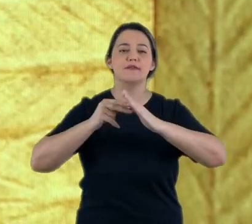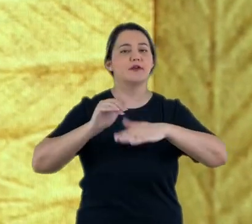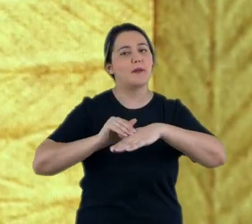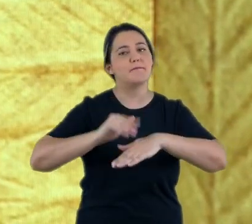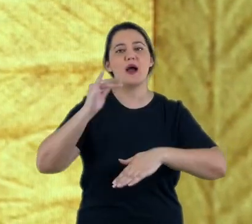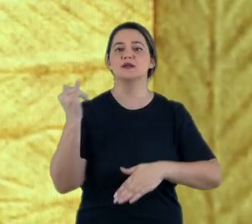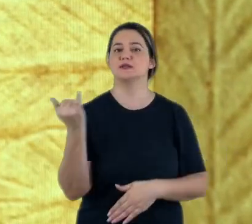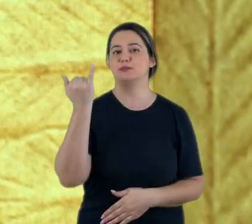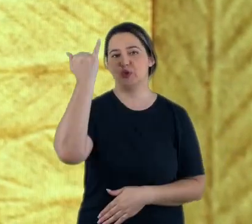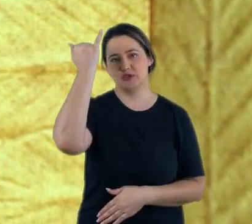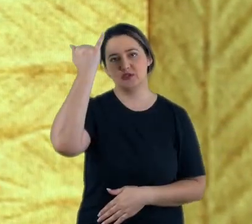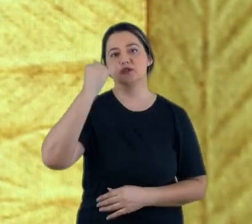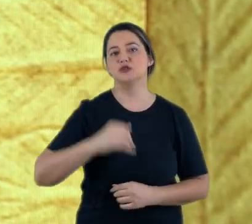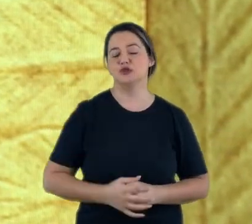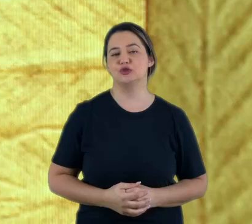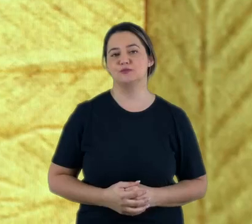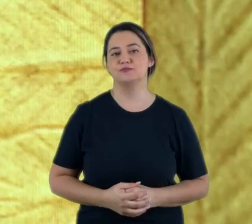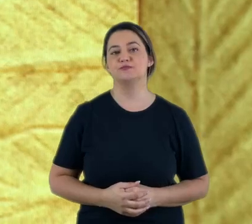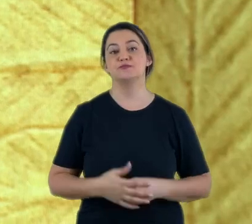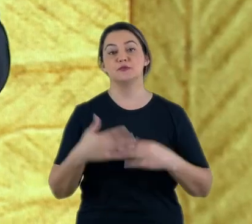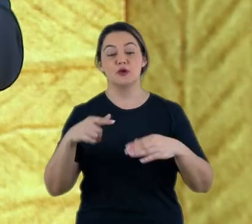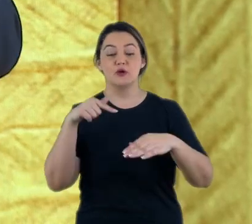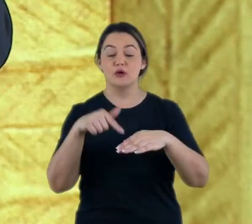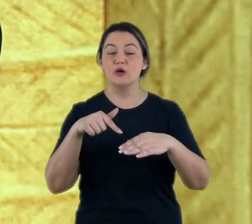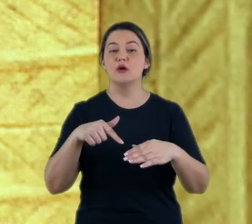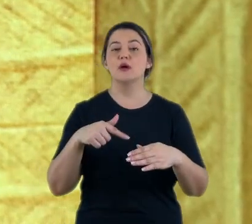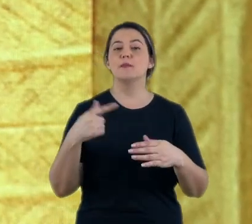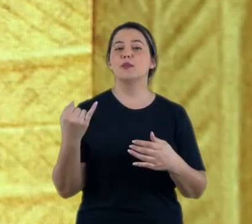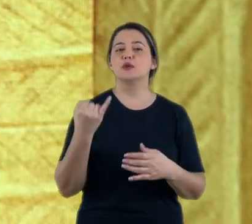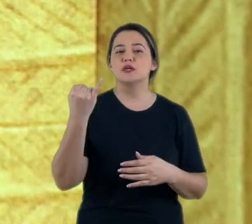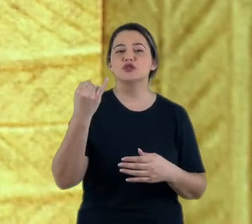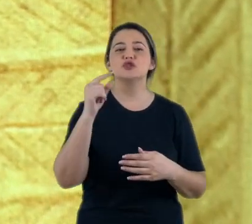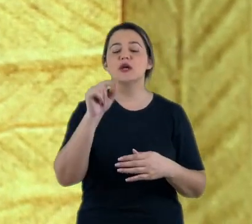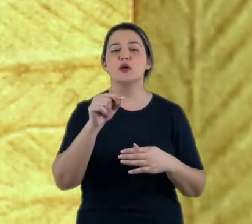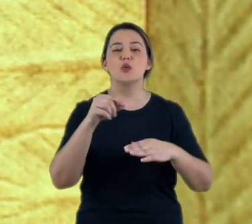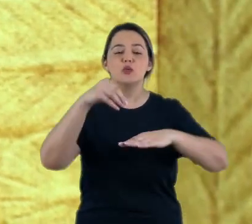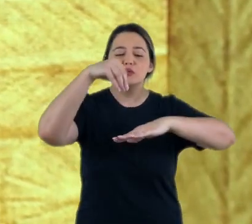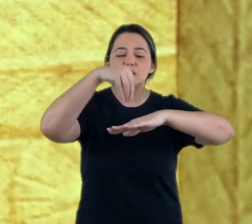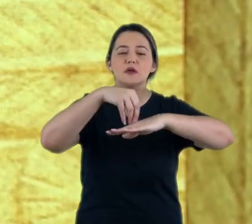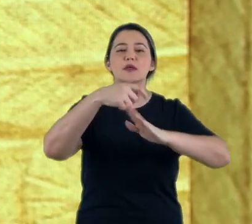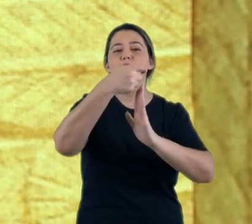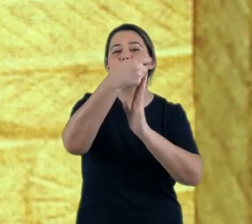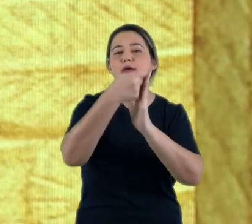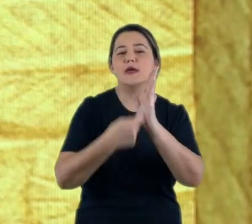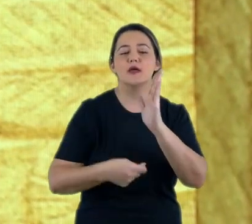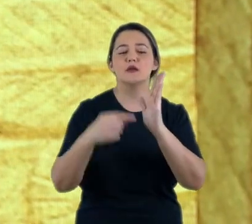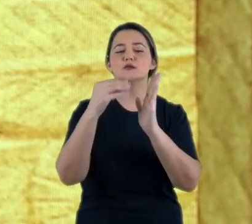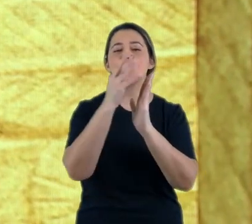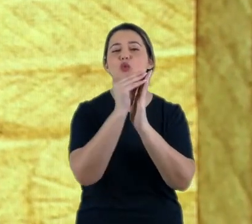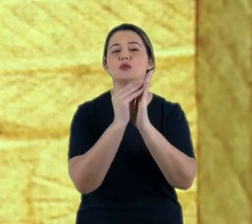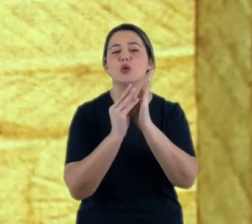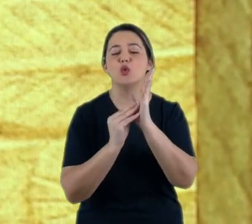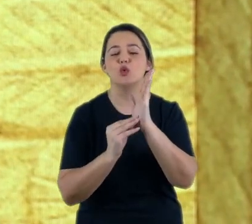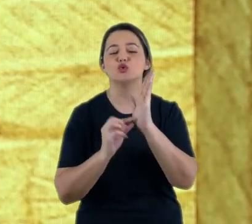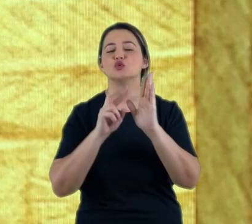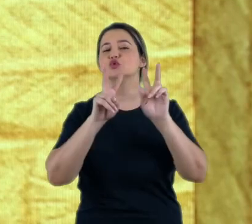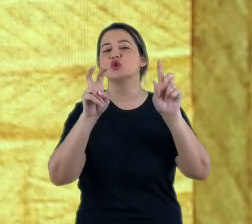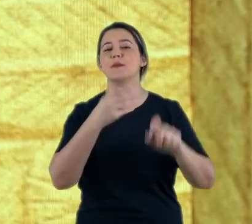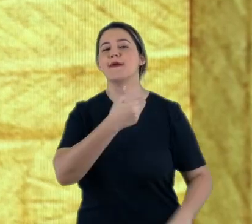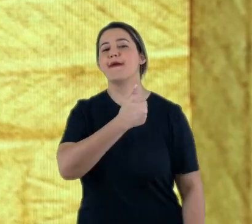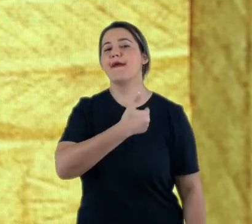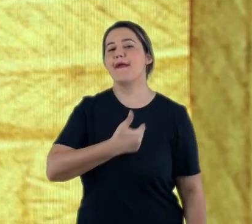depende de muitos fatores. Um fator-chave é o escopo que ele apresenta dos reinos, trazendo